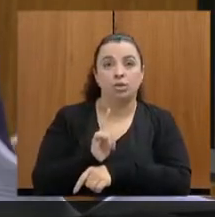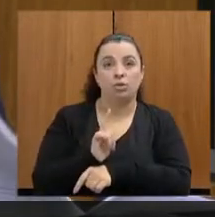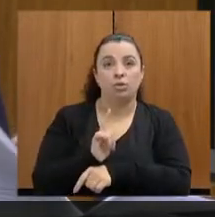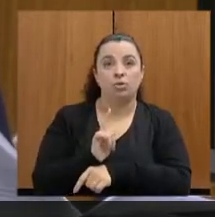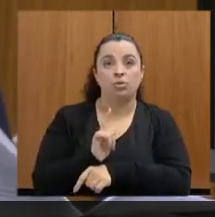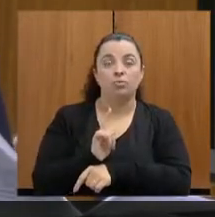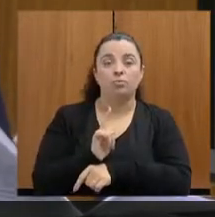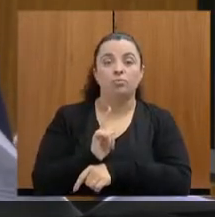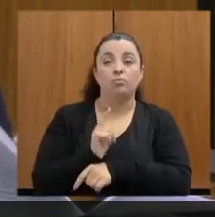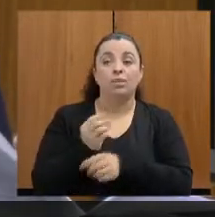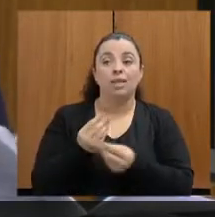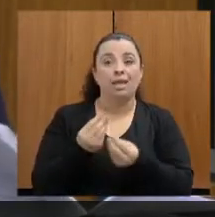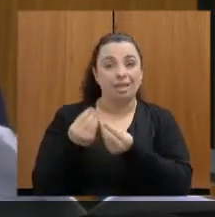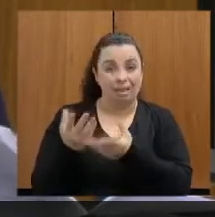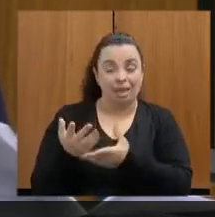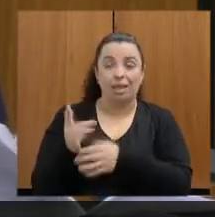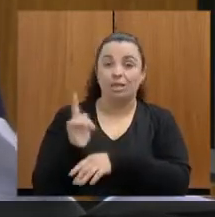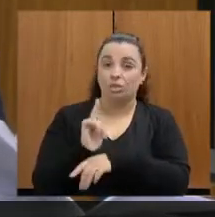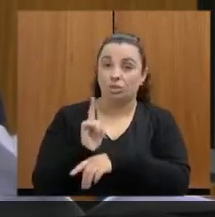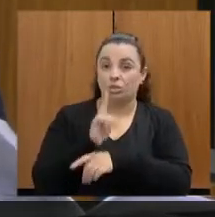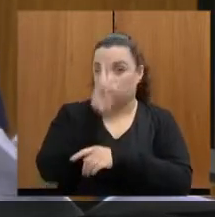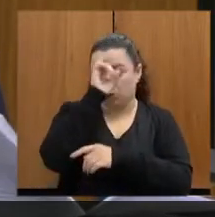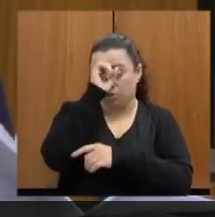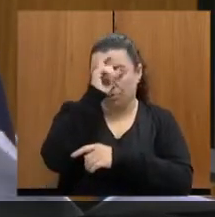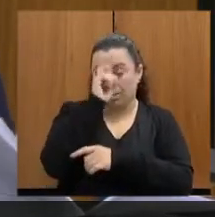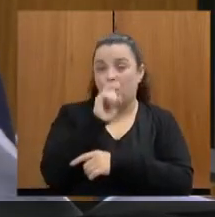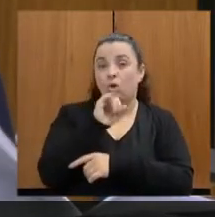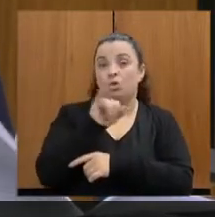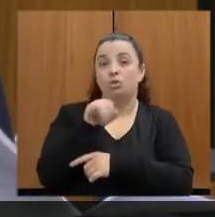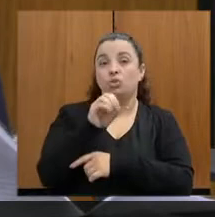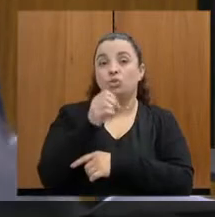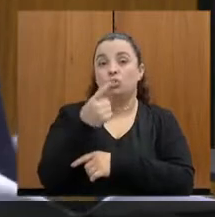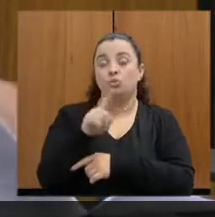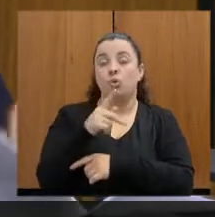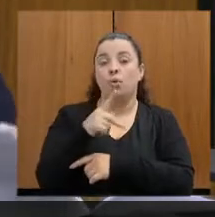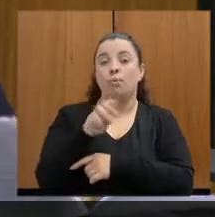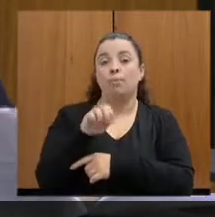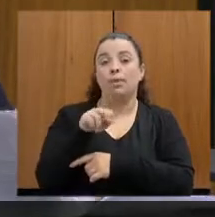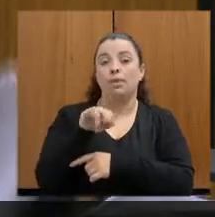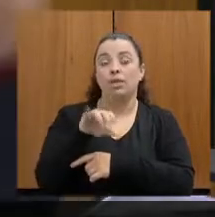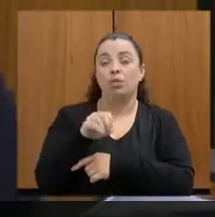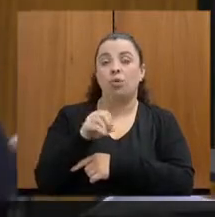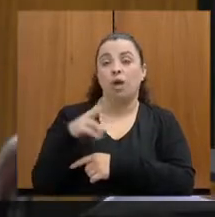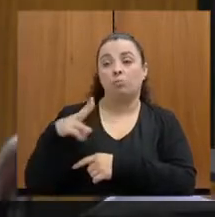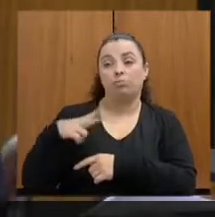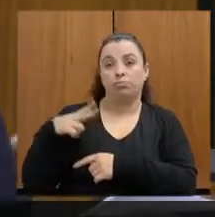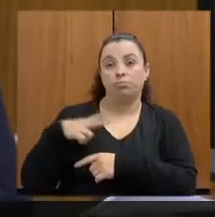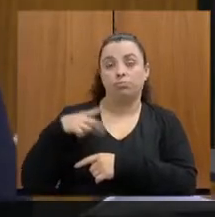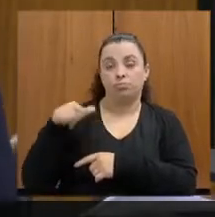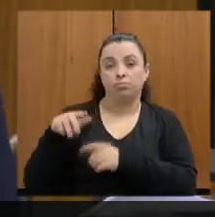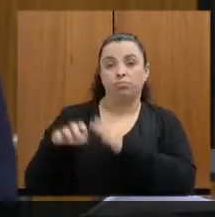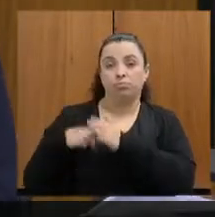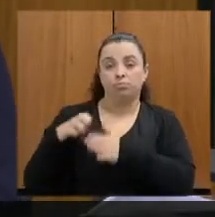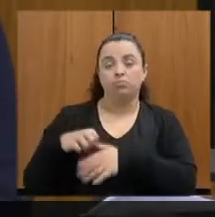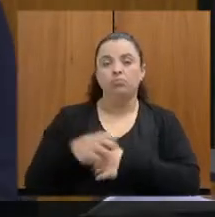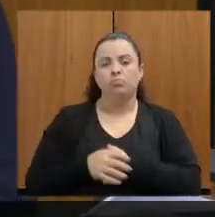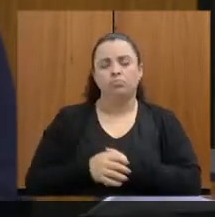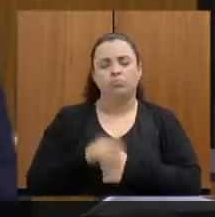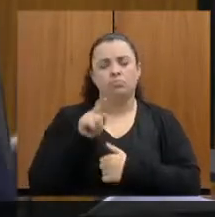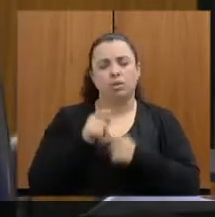né da gestão do Hospital Regional João Penido a iniciativa privada se chama atenção